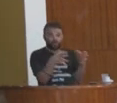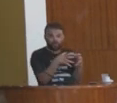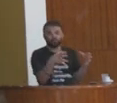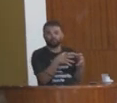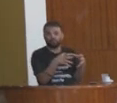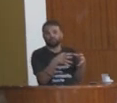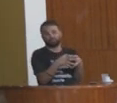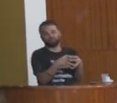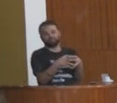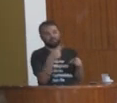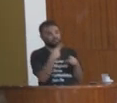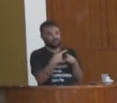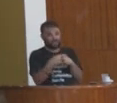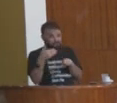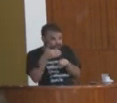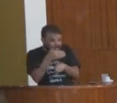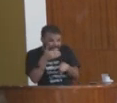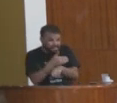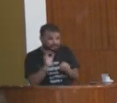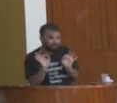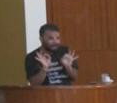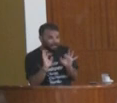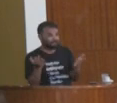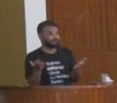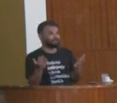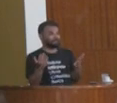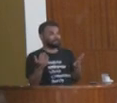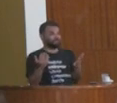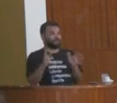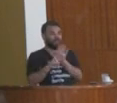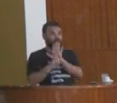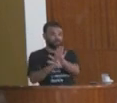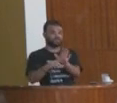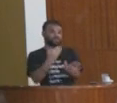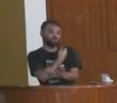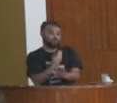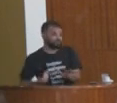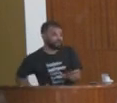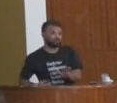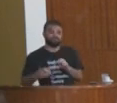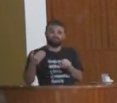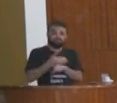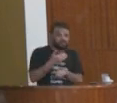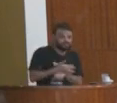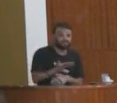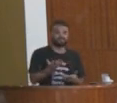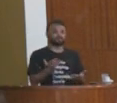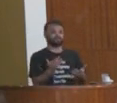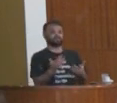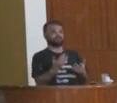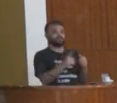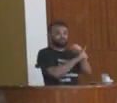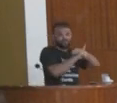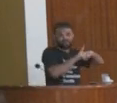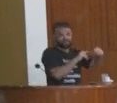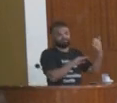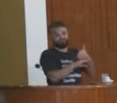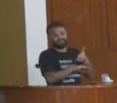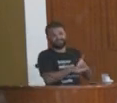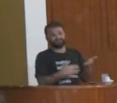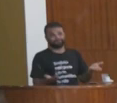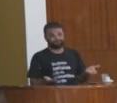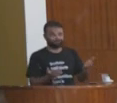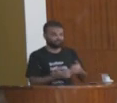representantes governamentais, mas principalmente dos representantes da sociedade civil. É um colegiado importante, nós estamos agora